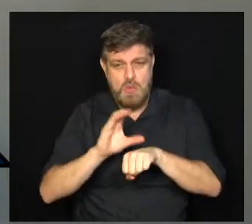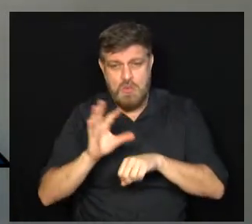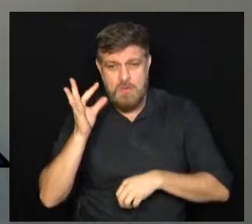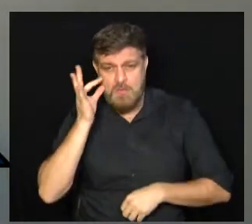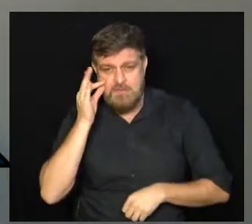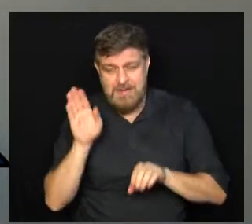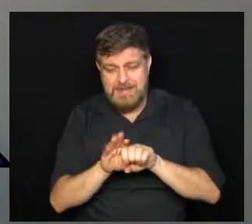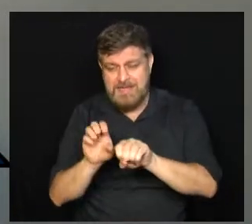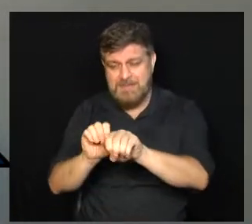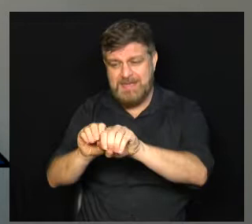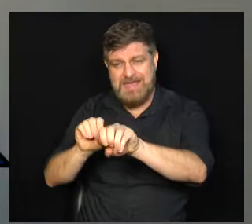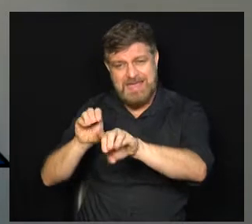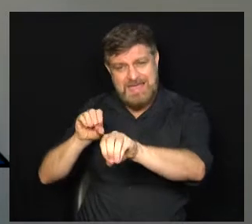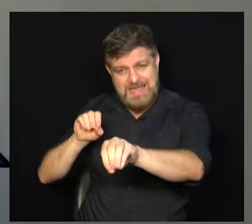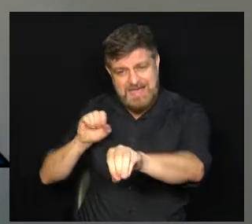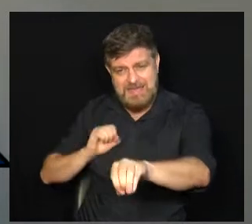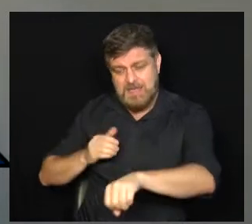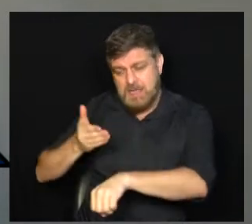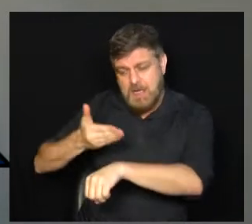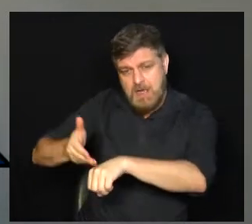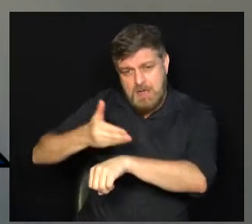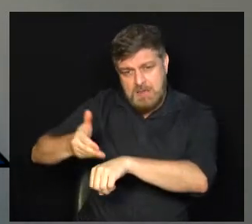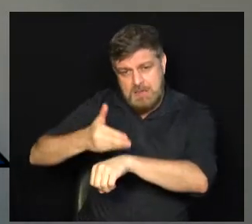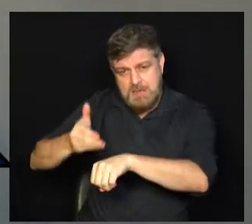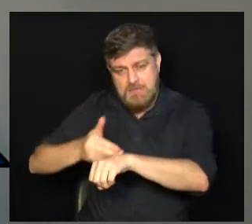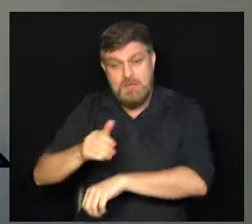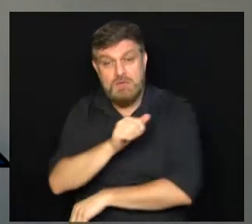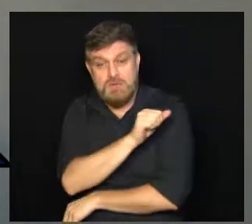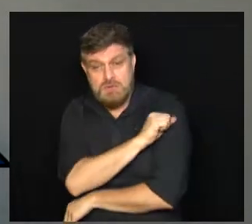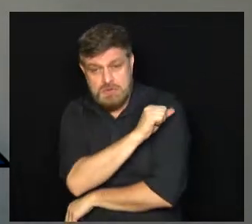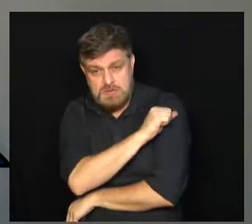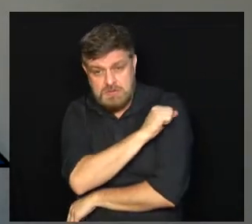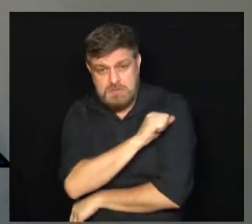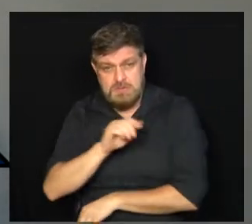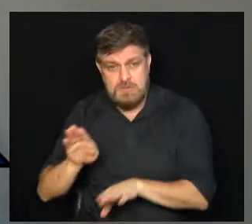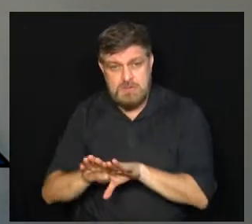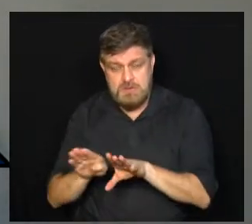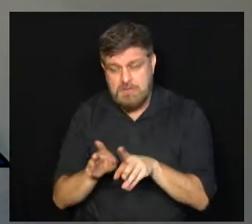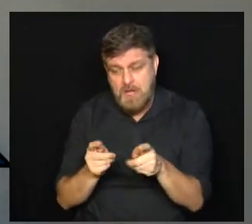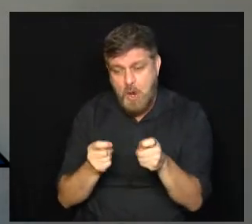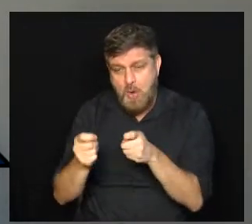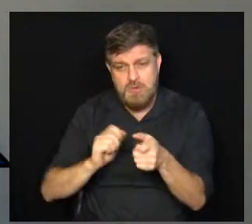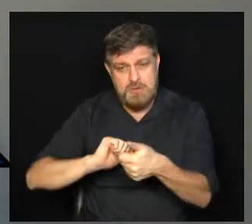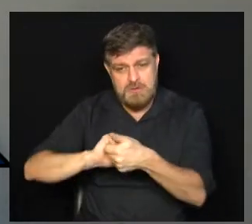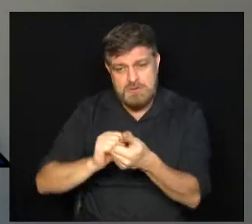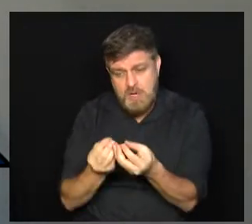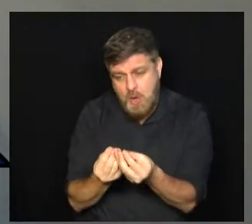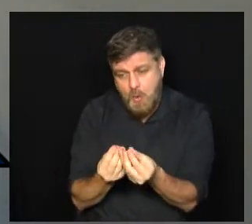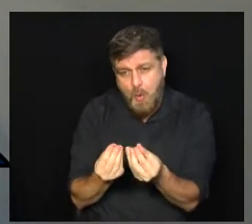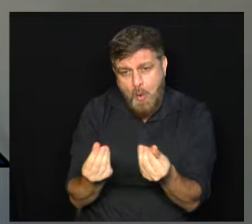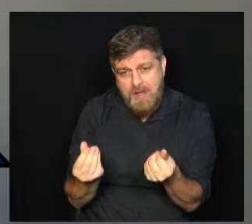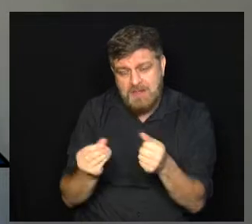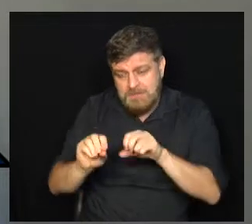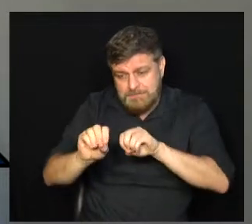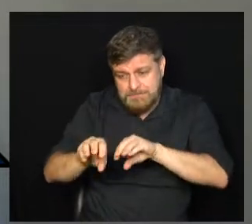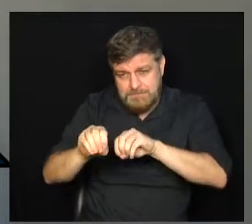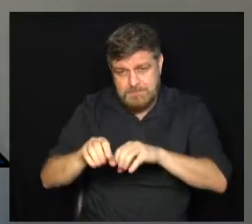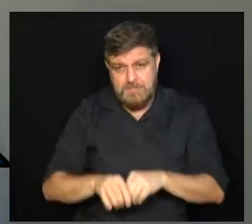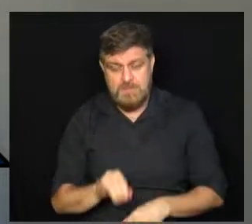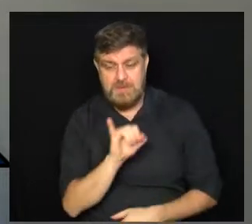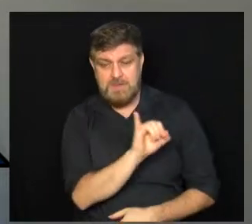EAD, treinamentos de instrutores, tutores e alunos, e processos de controle de qualidade de ensino. É instrutor